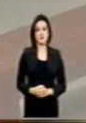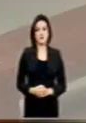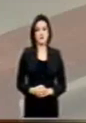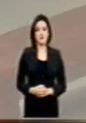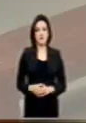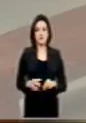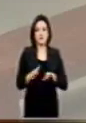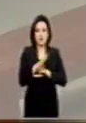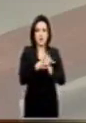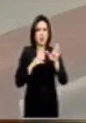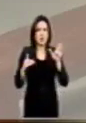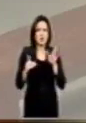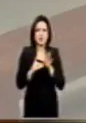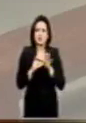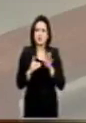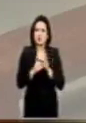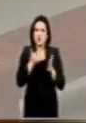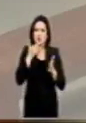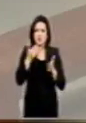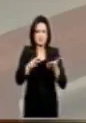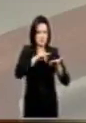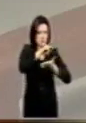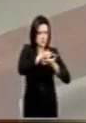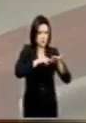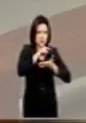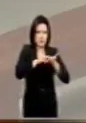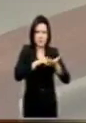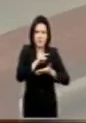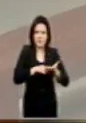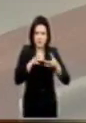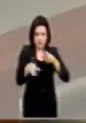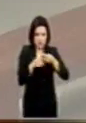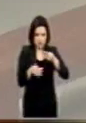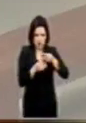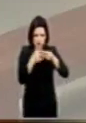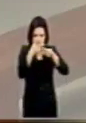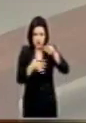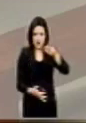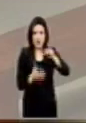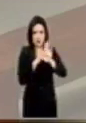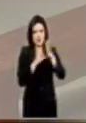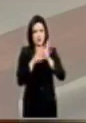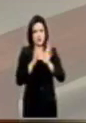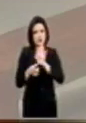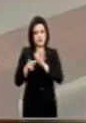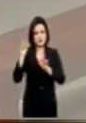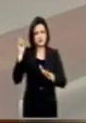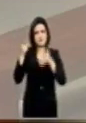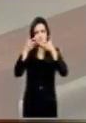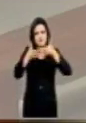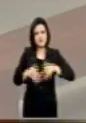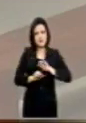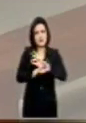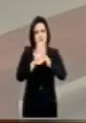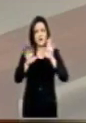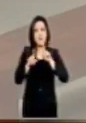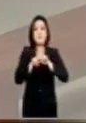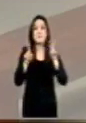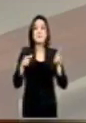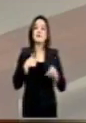e argumentos da reclamação de usurpação de competência já foram expostos na petição, mas eu vou além. Eu vou além